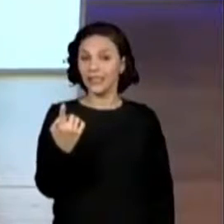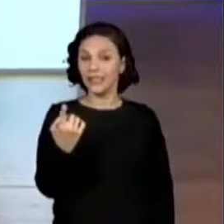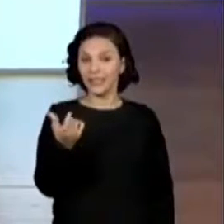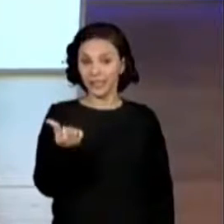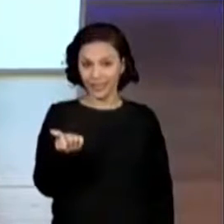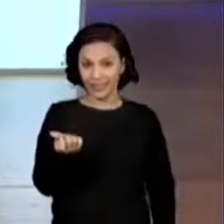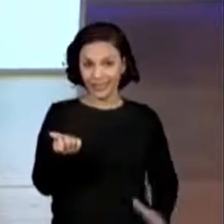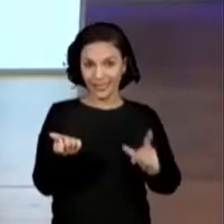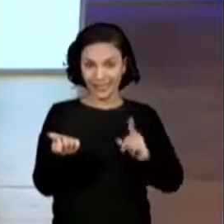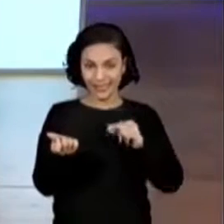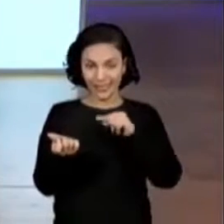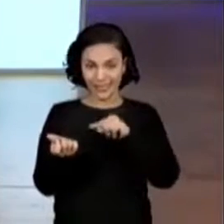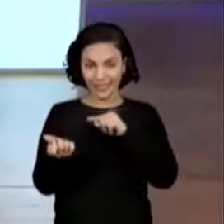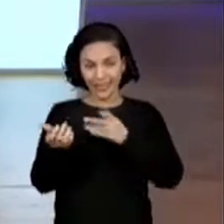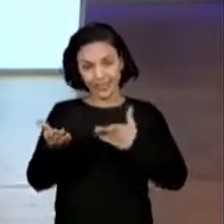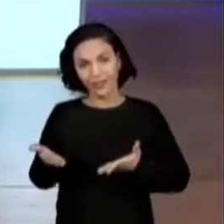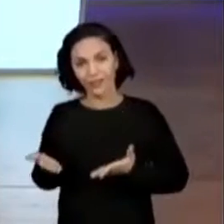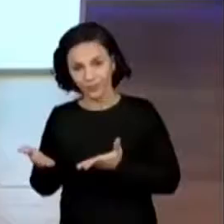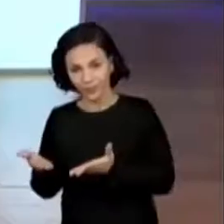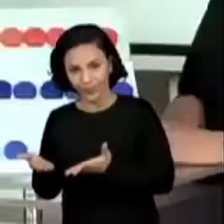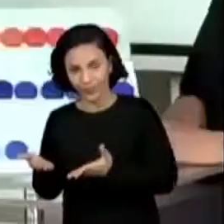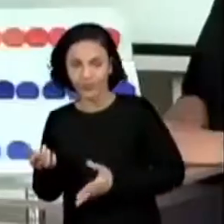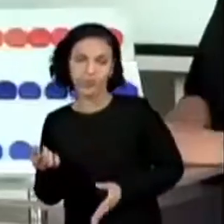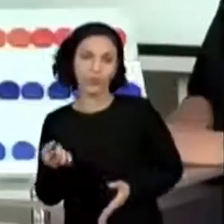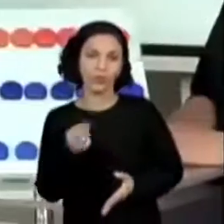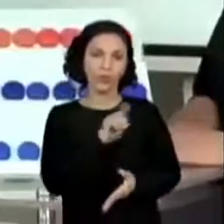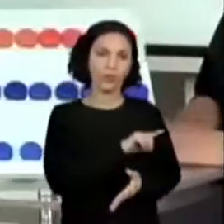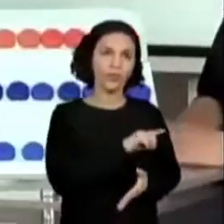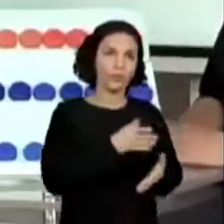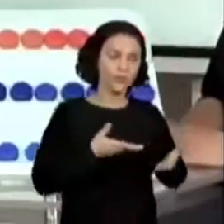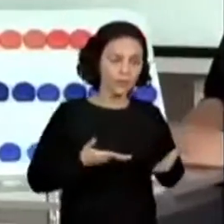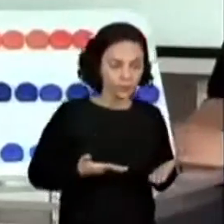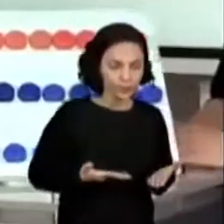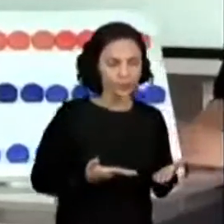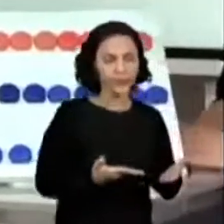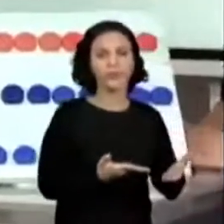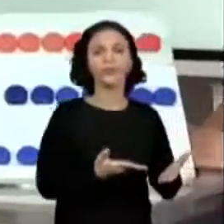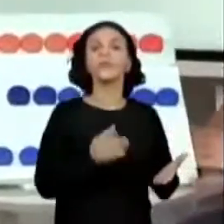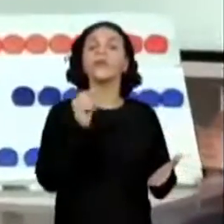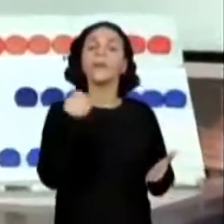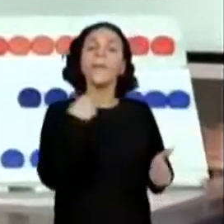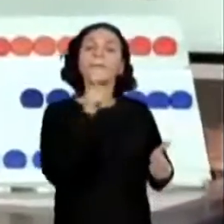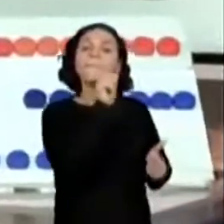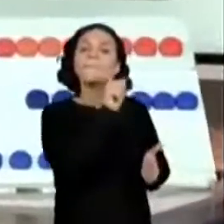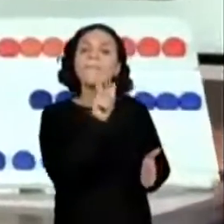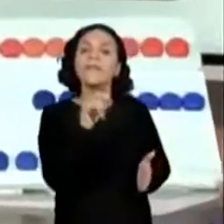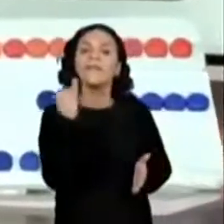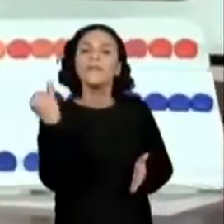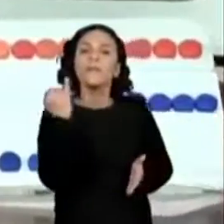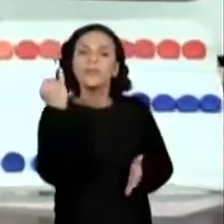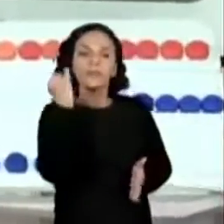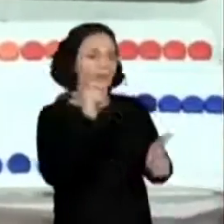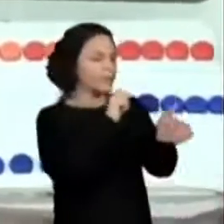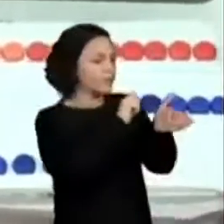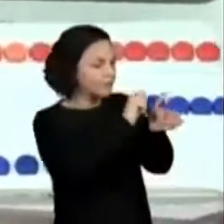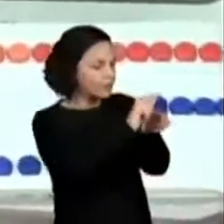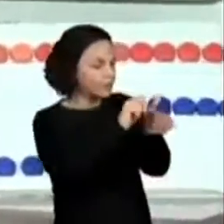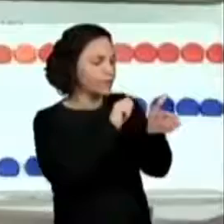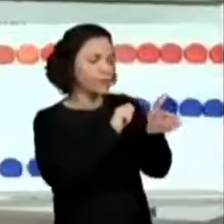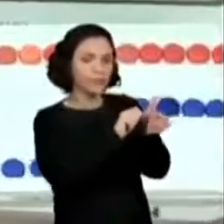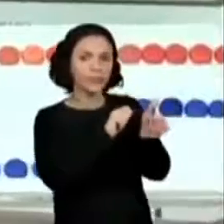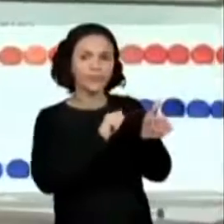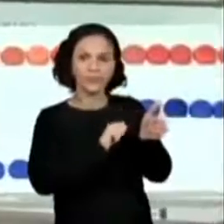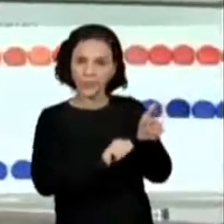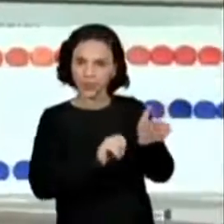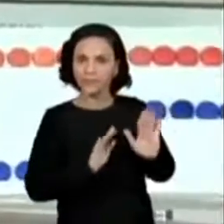que eu disse que quando a gente lê um problema, eu tenho que destacar tudo que o probleminha me traz, né? Aquela situação ali. Se